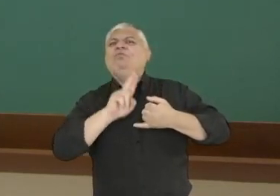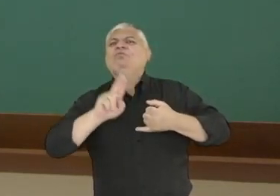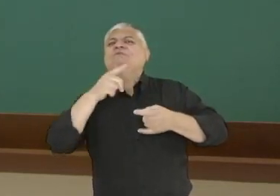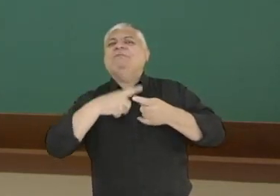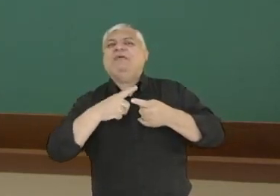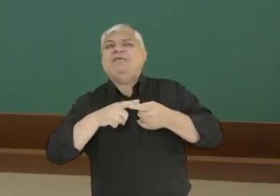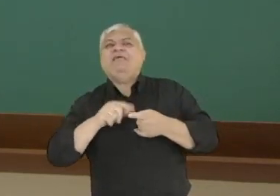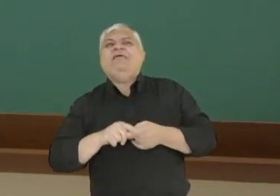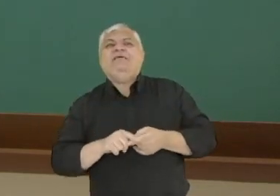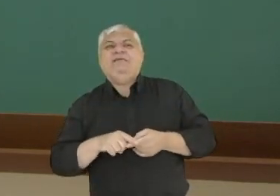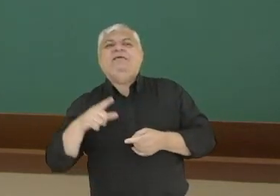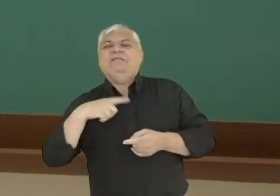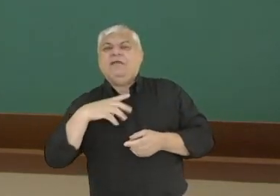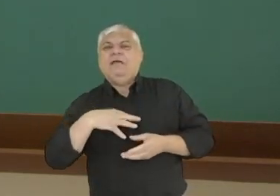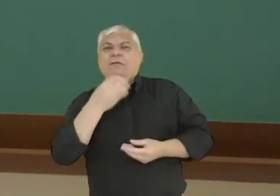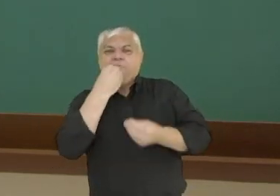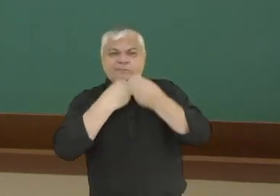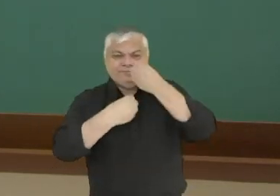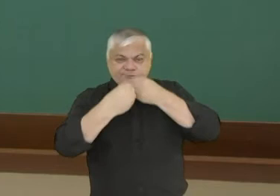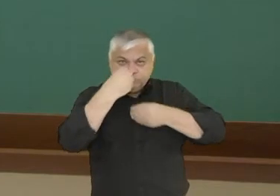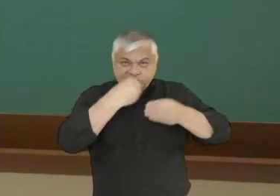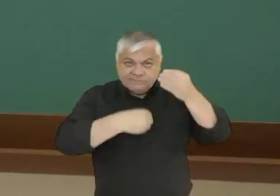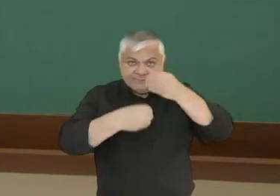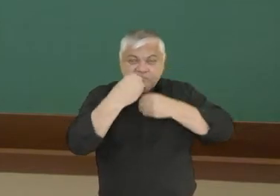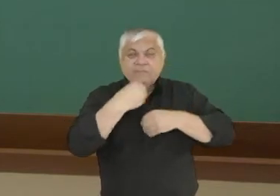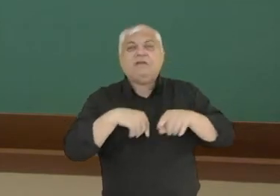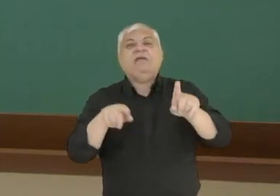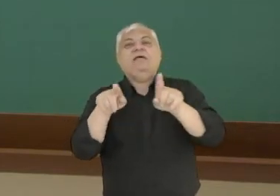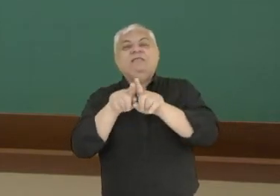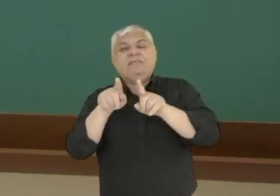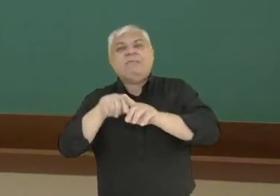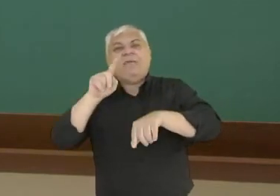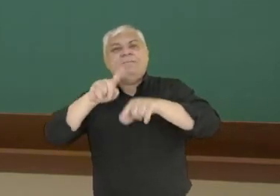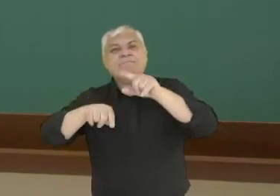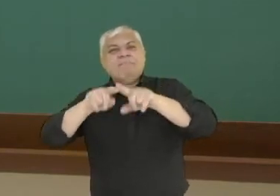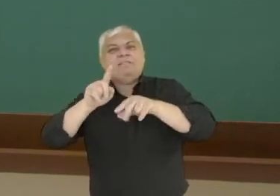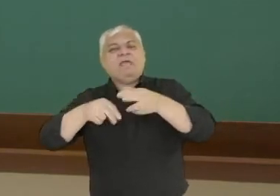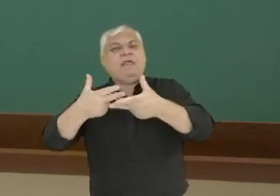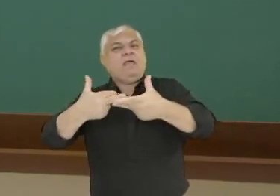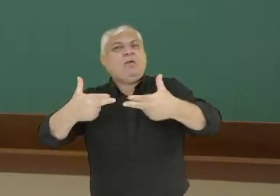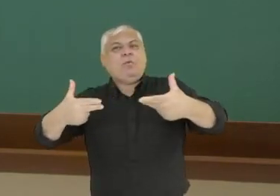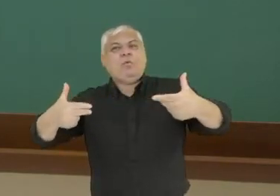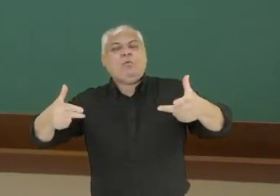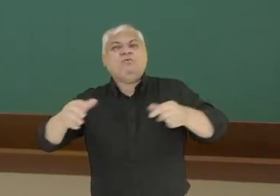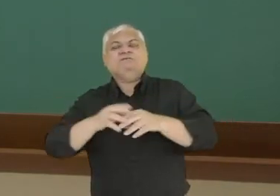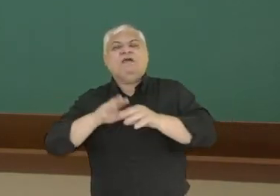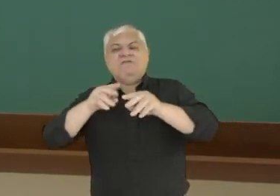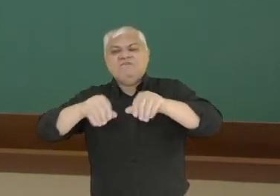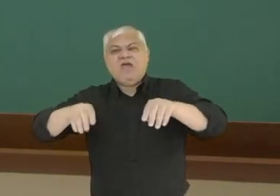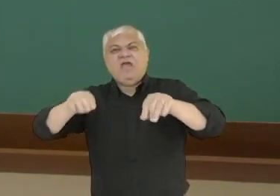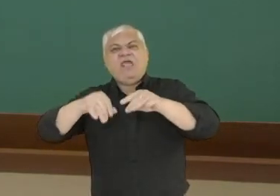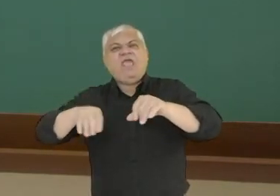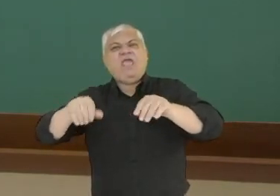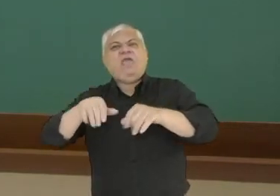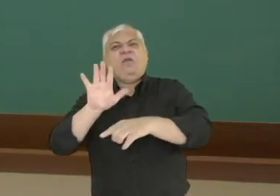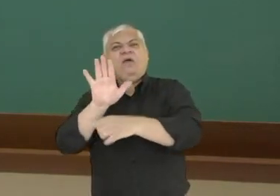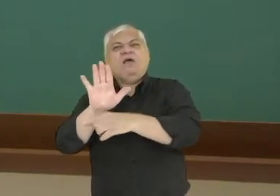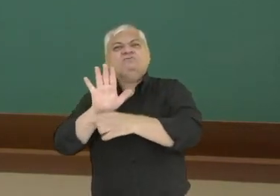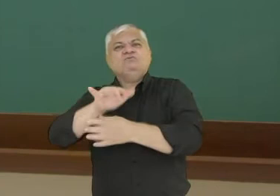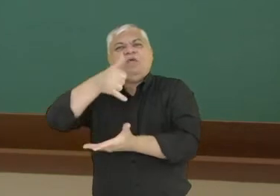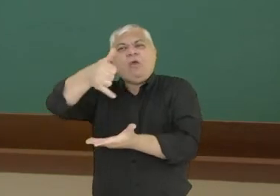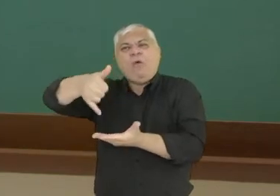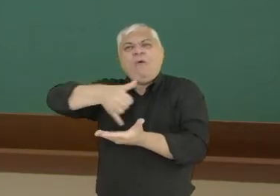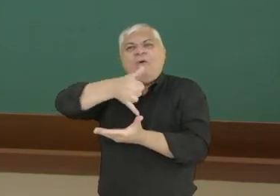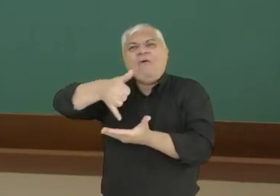atividade desde a alimentação humana até matéria-prima ali para produção de farelo de soja e de óleo